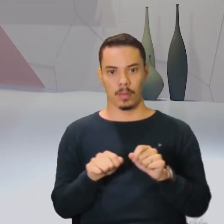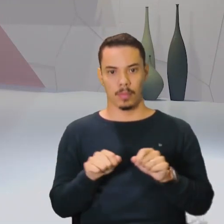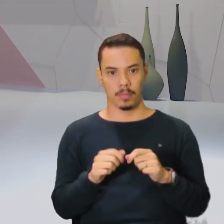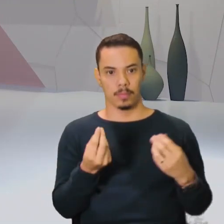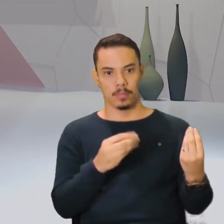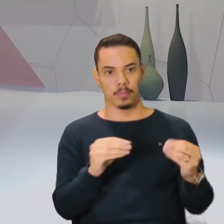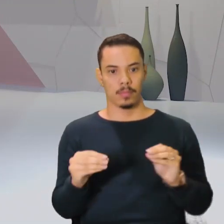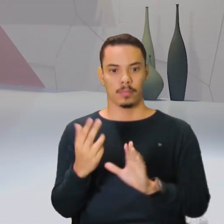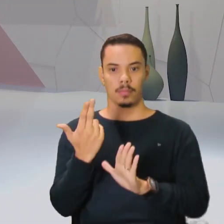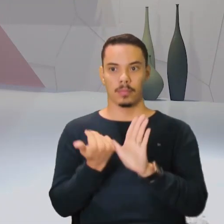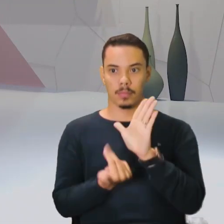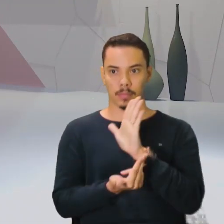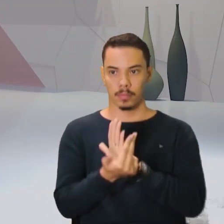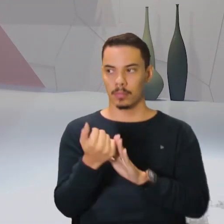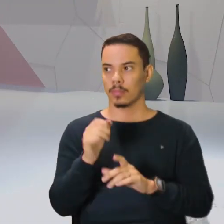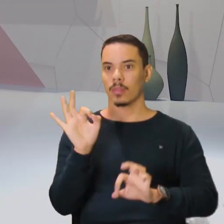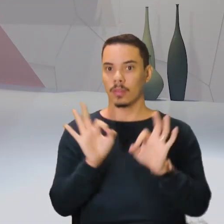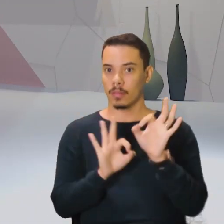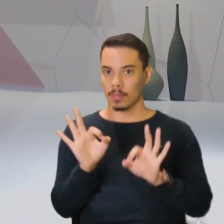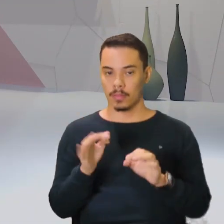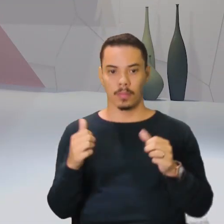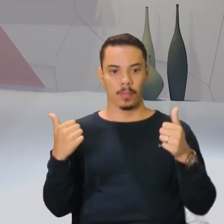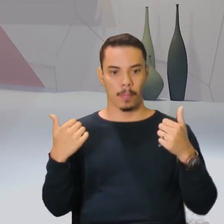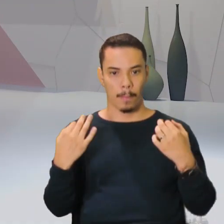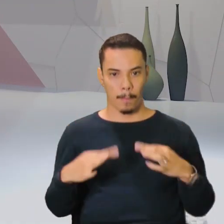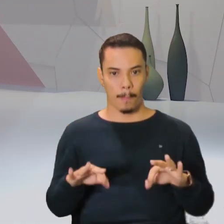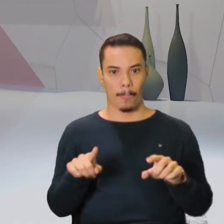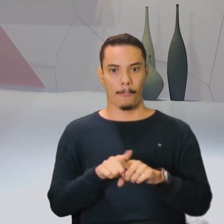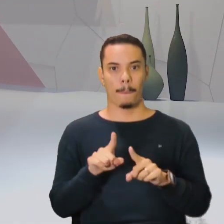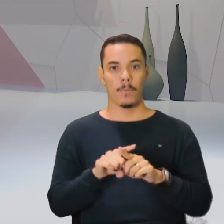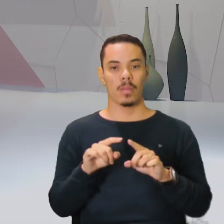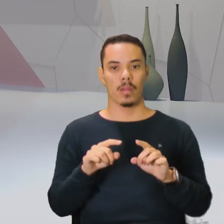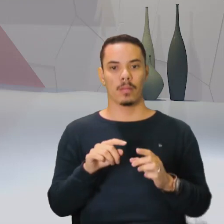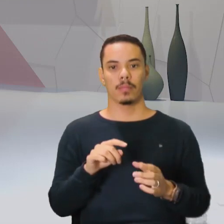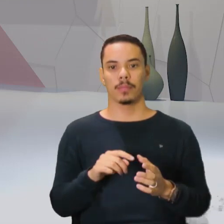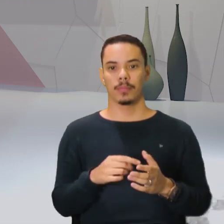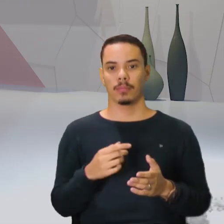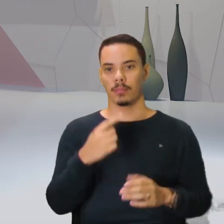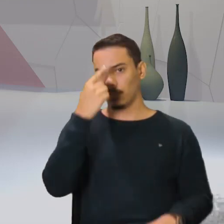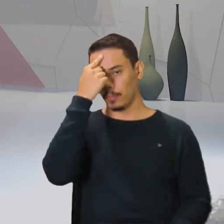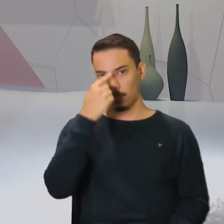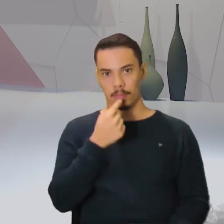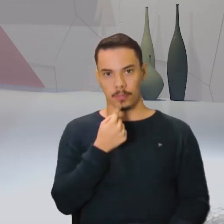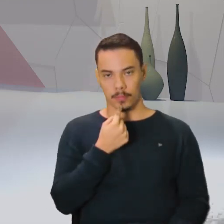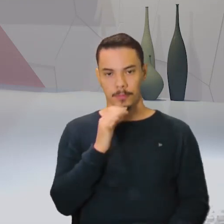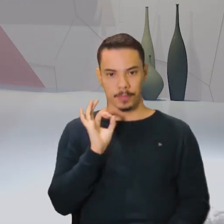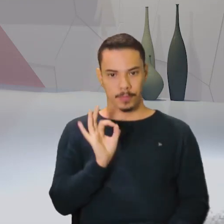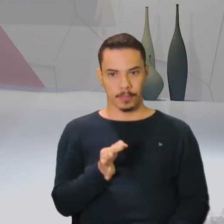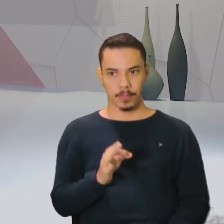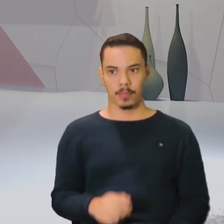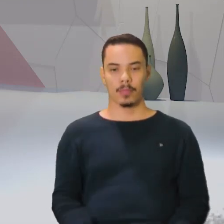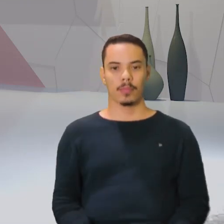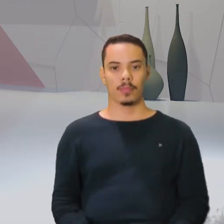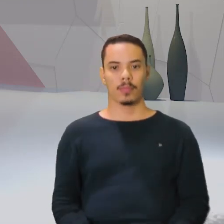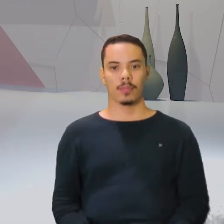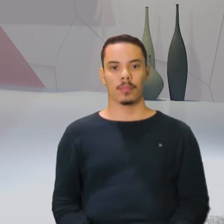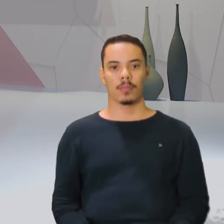capricha no desenho, deixa muito bem organizado ali, né, os quadrinhos, ou o desenho, imagem que você vai fazer, tá certo?